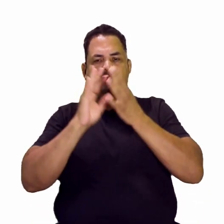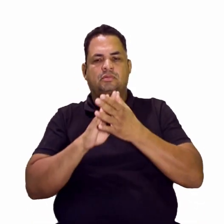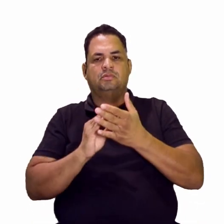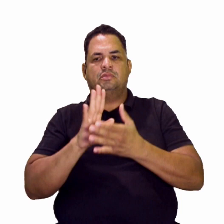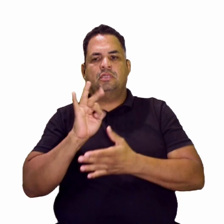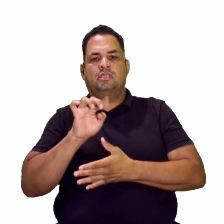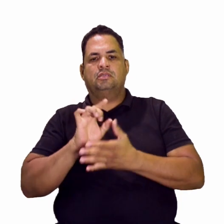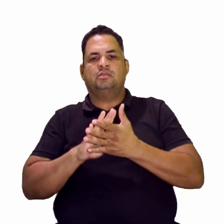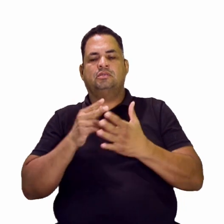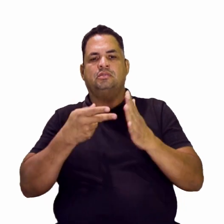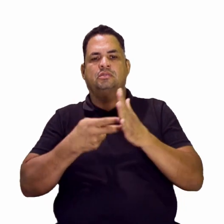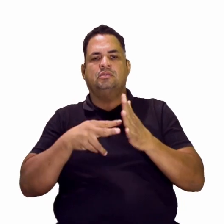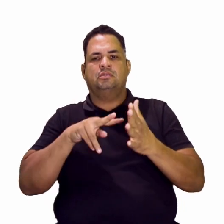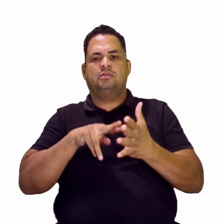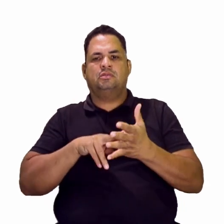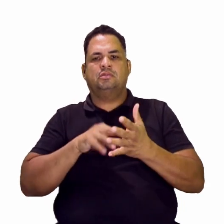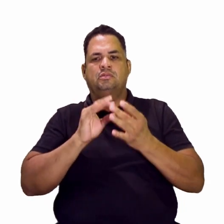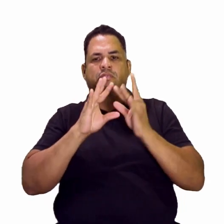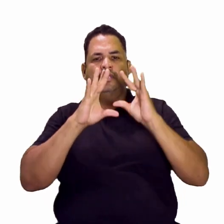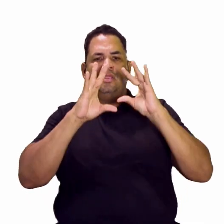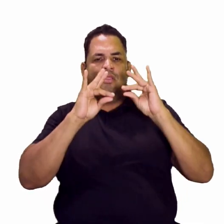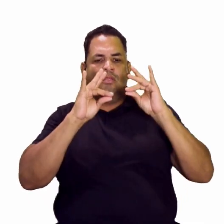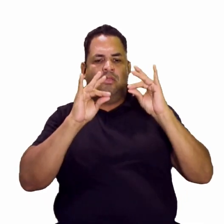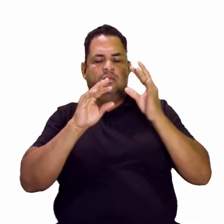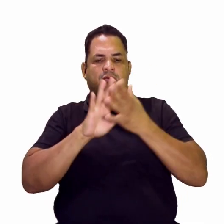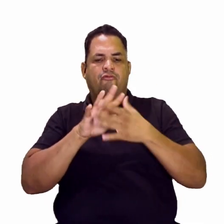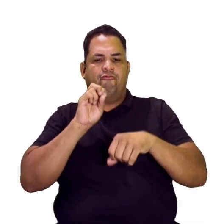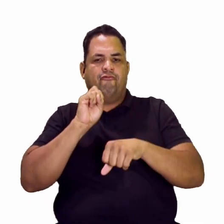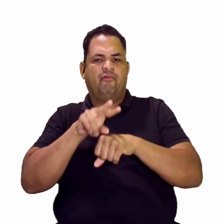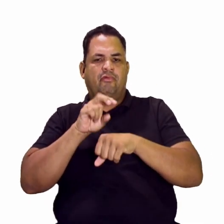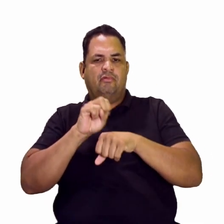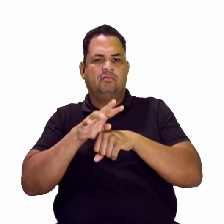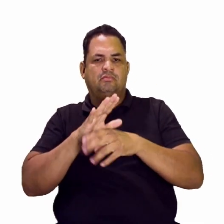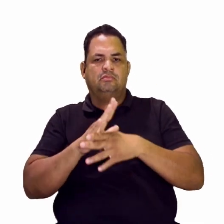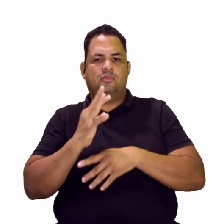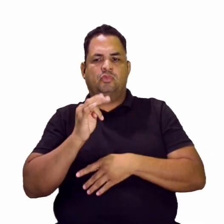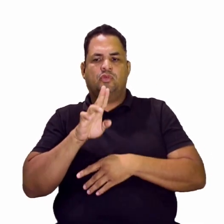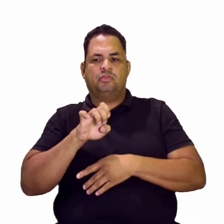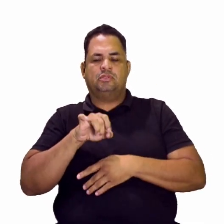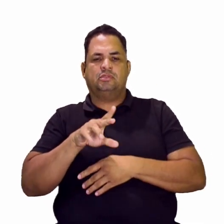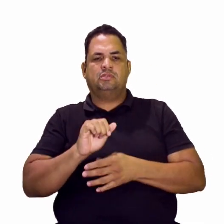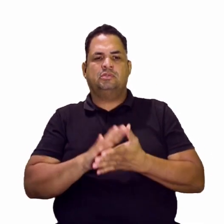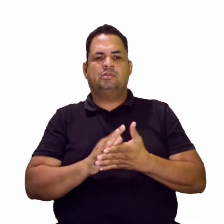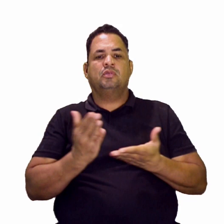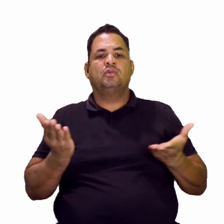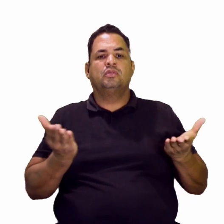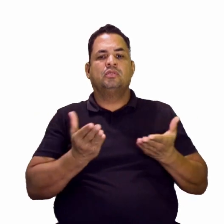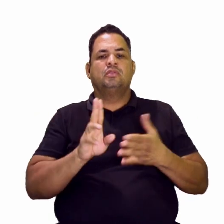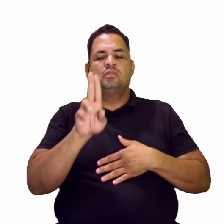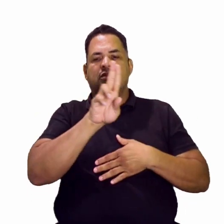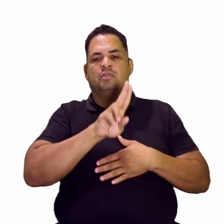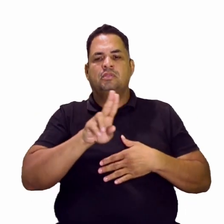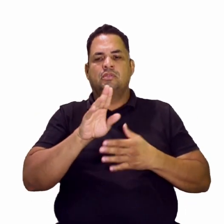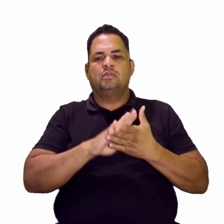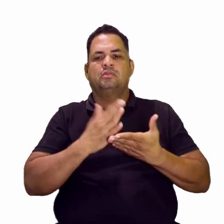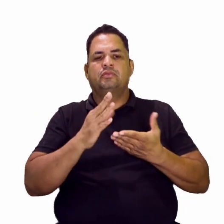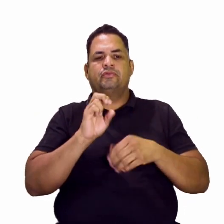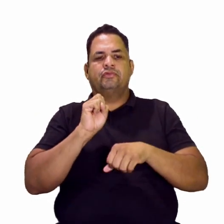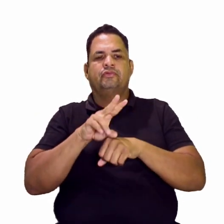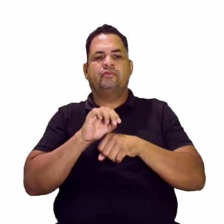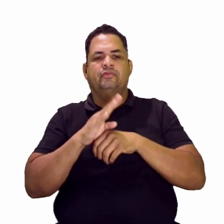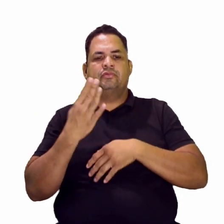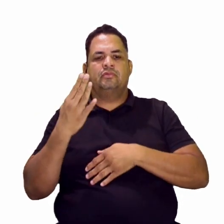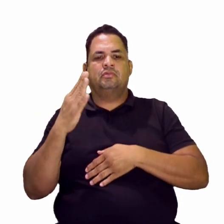que significa fluido venenoso ou toxina. Faz mal mesmo, né? Atualmente é utilizada para descrever os